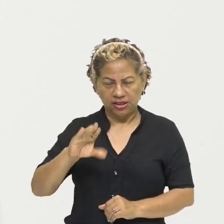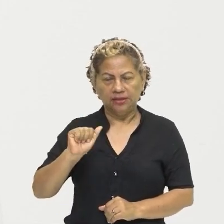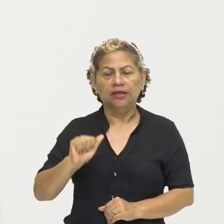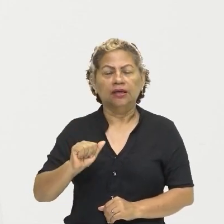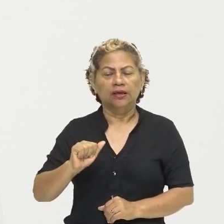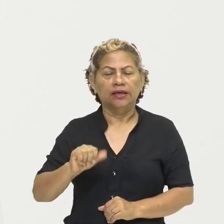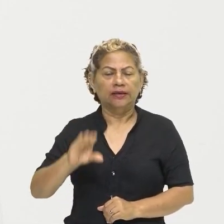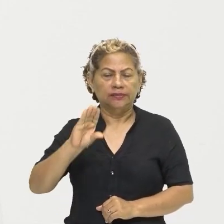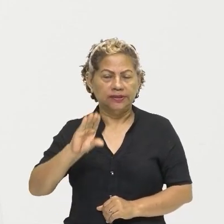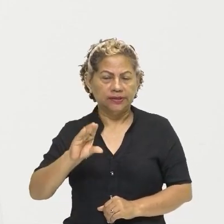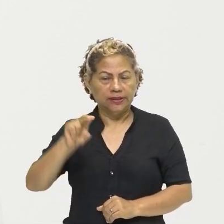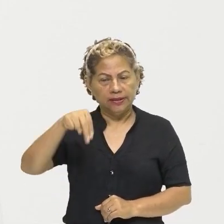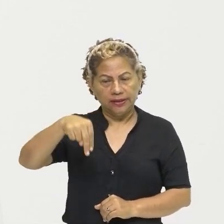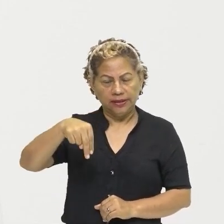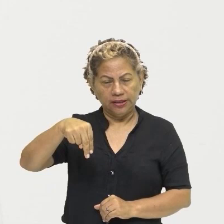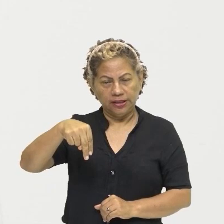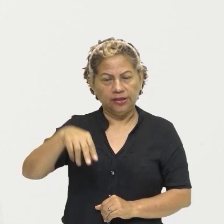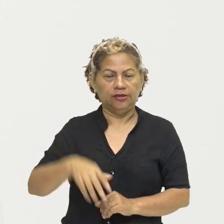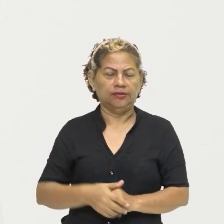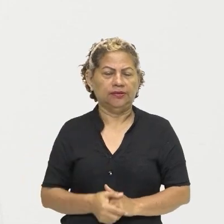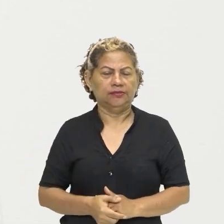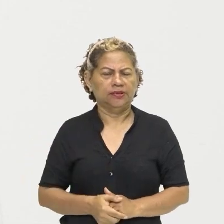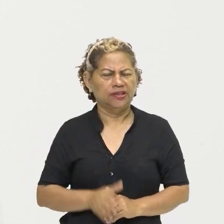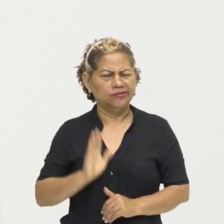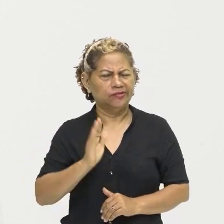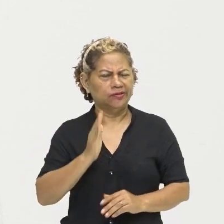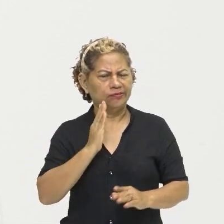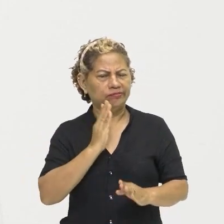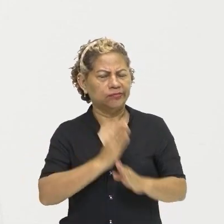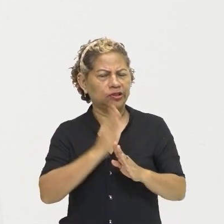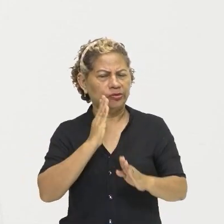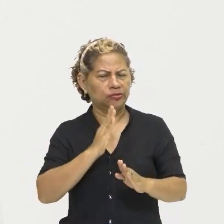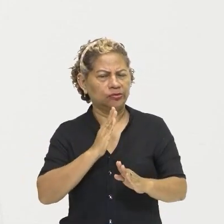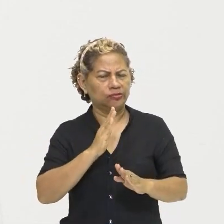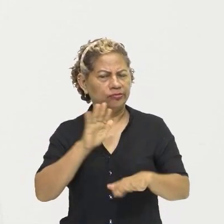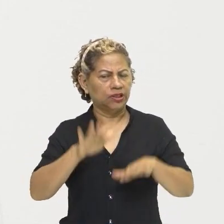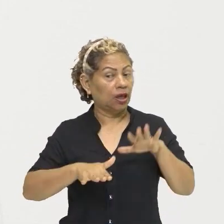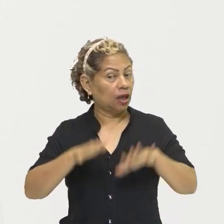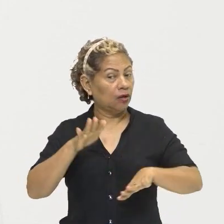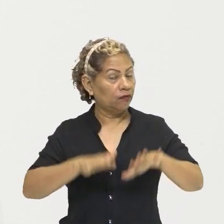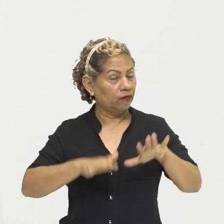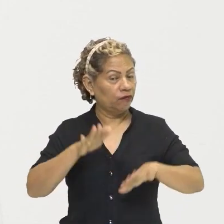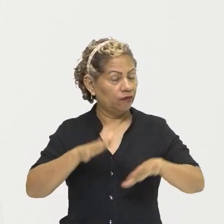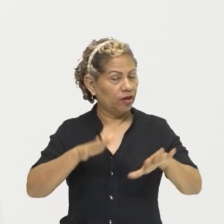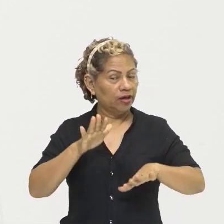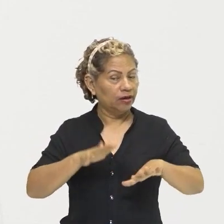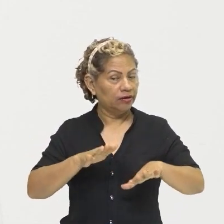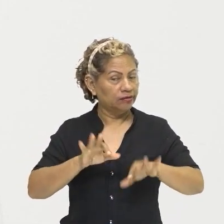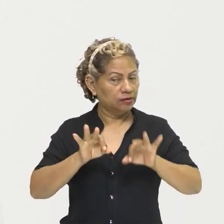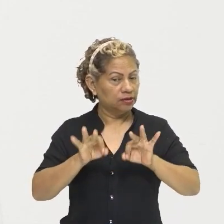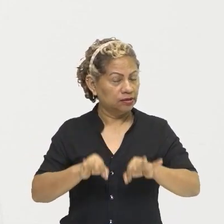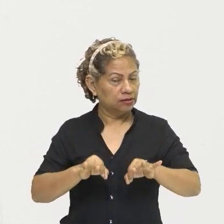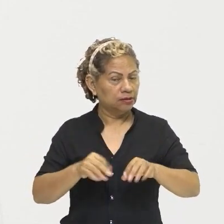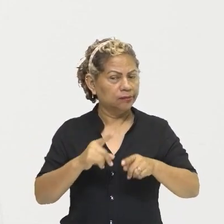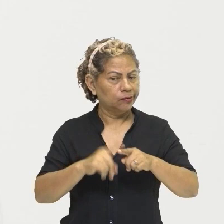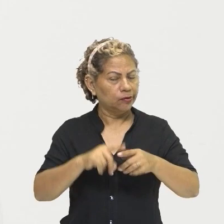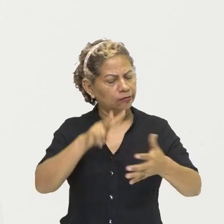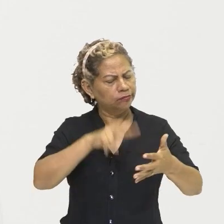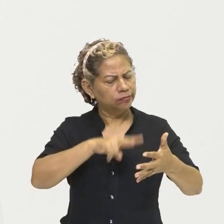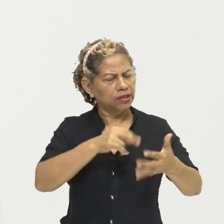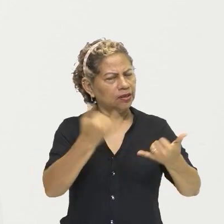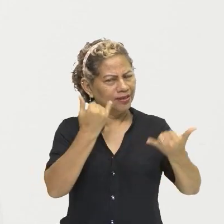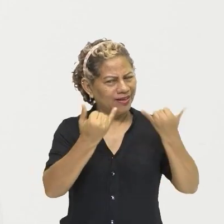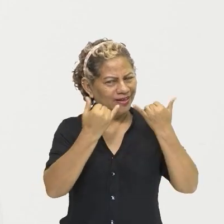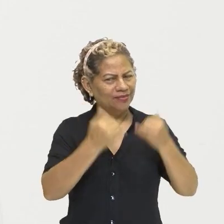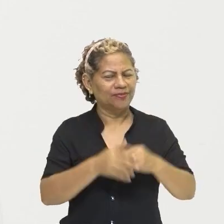aqui nós já encontramos uma possível resposta correta, porque condiz com a teoria. Lembra